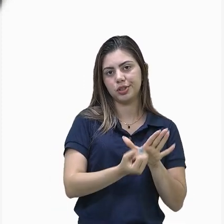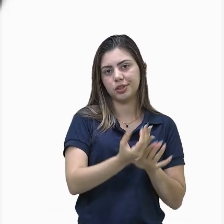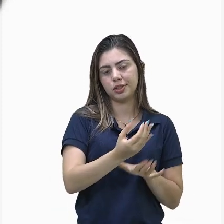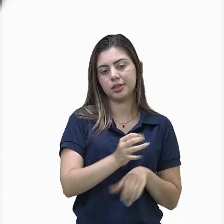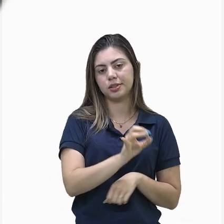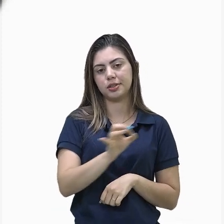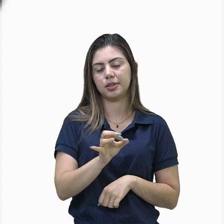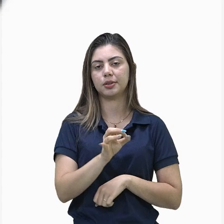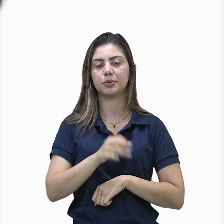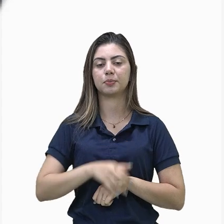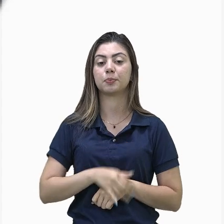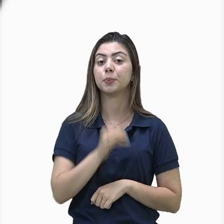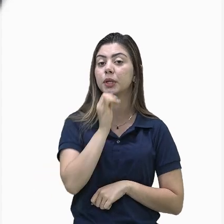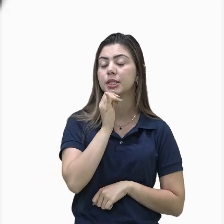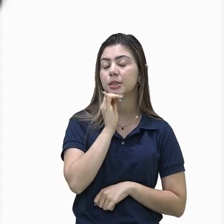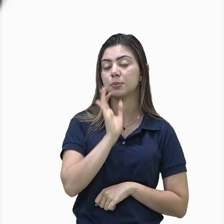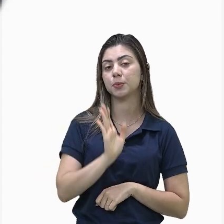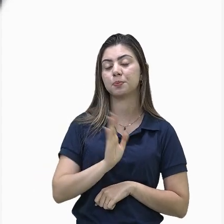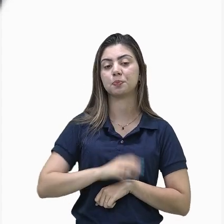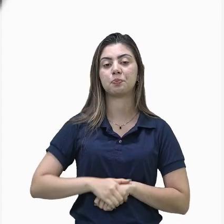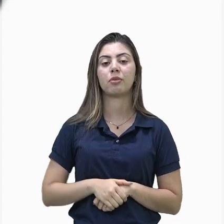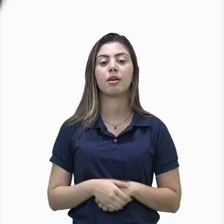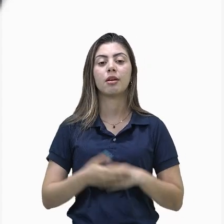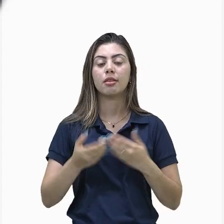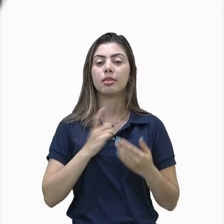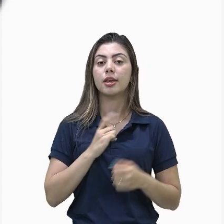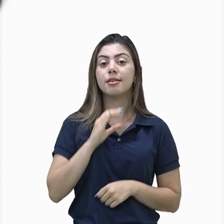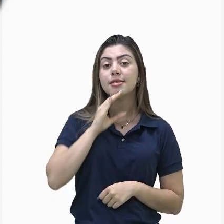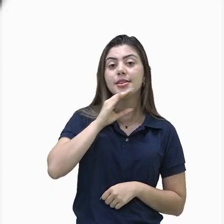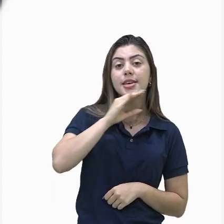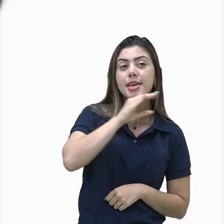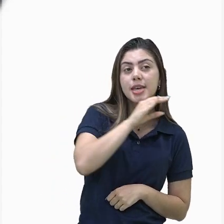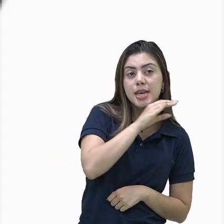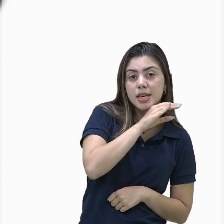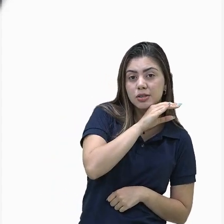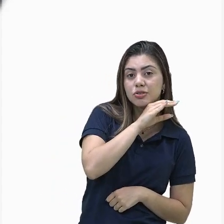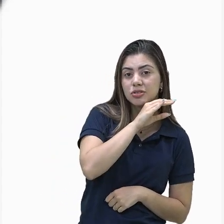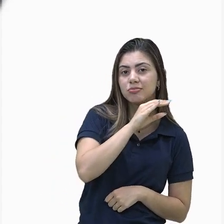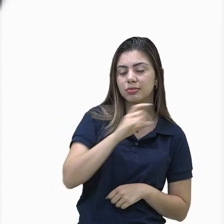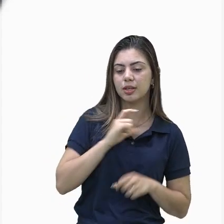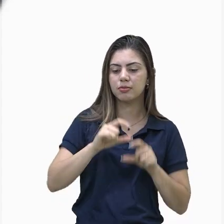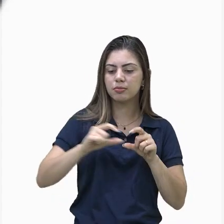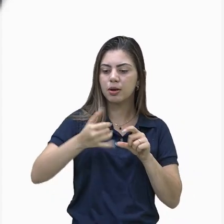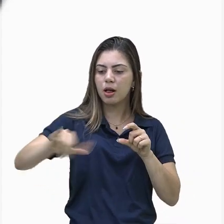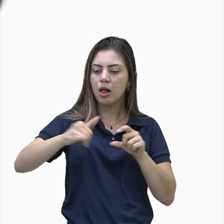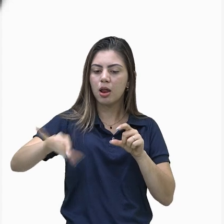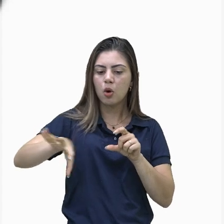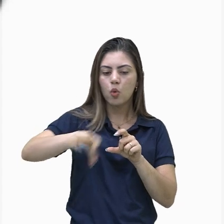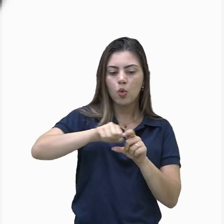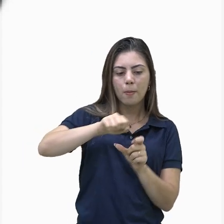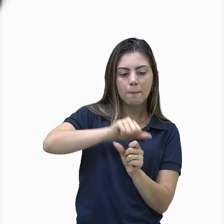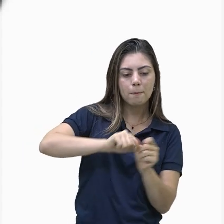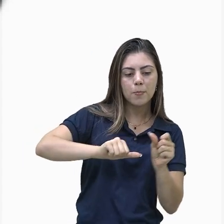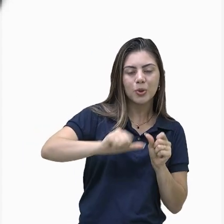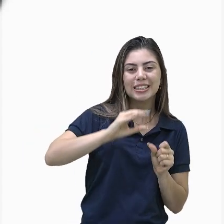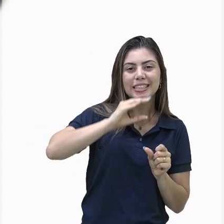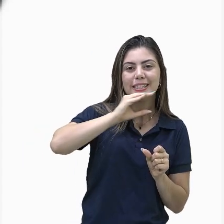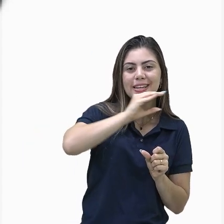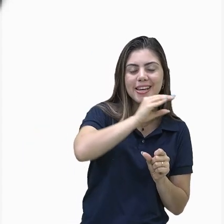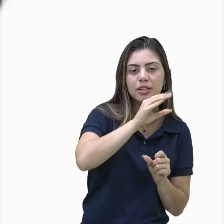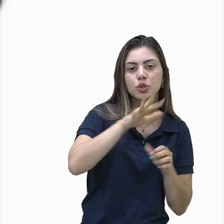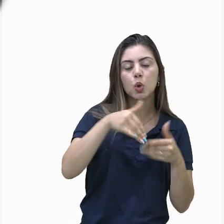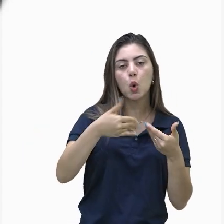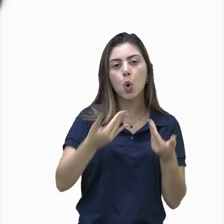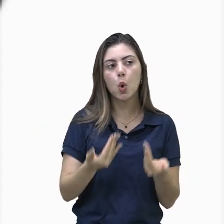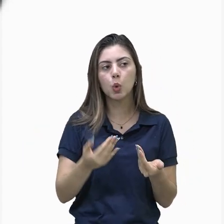elétrica, como a energia térmica, gerando calor, ou a energia mecânica,